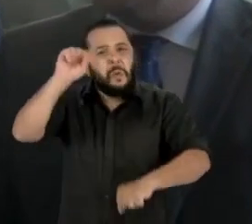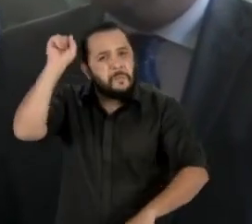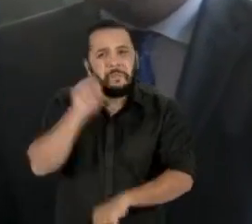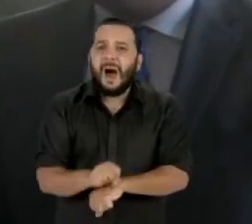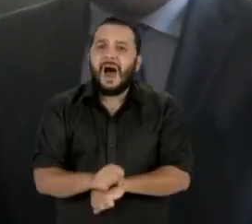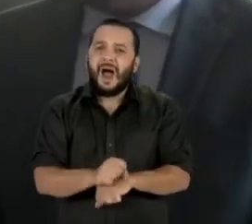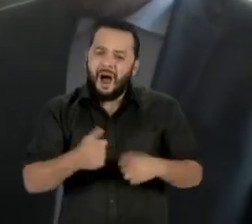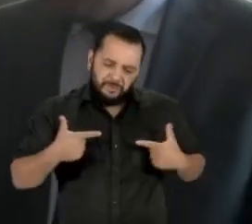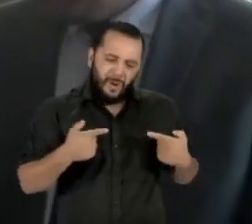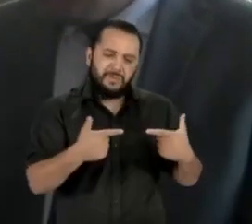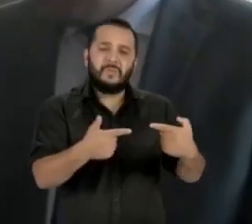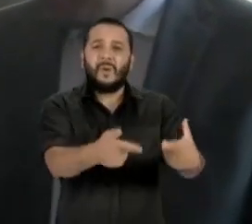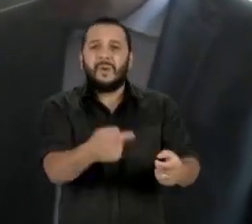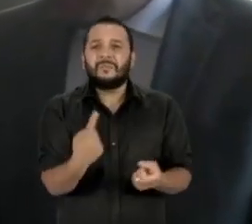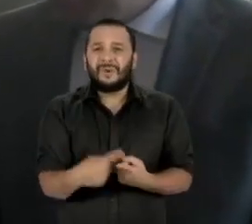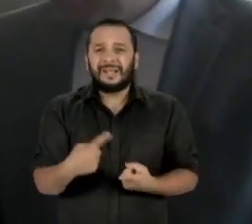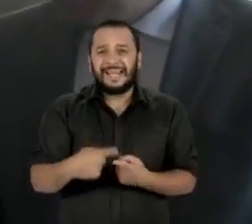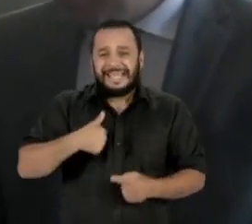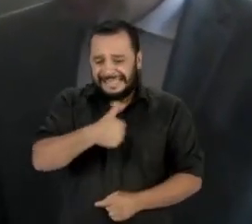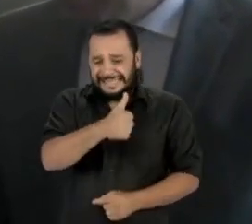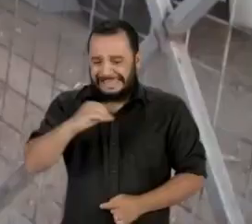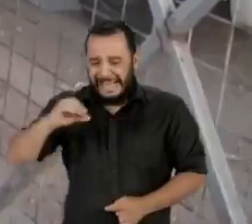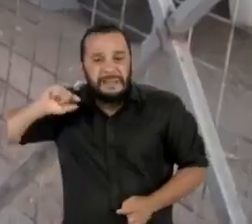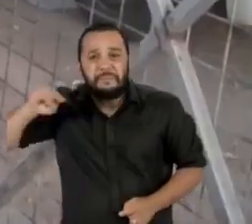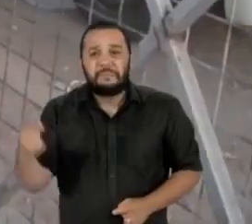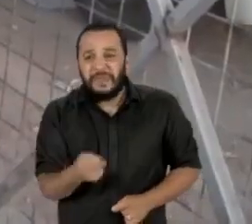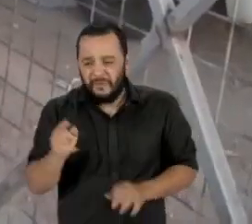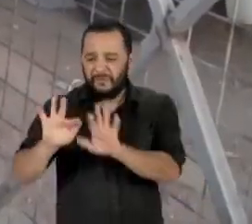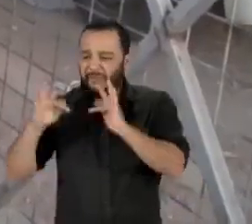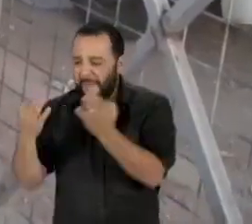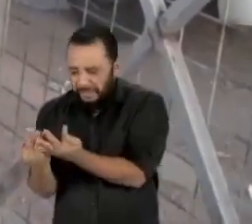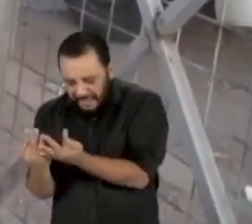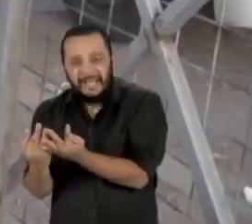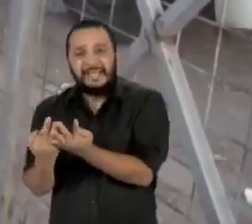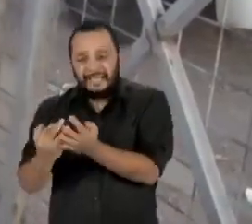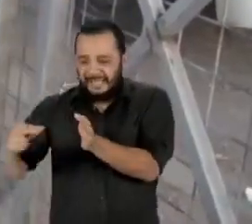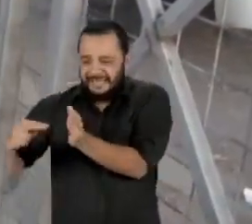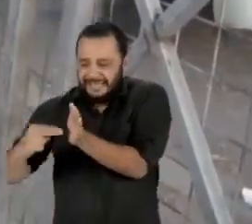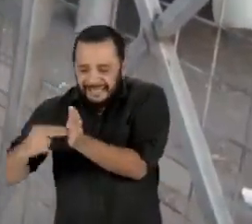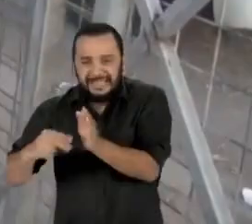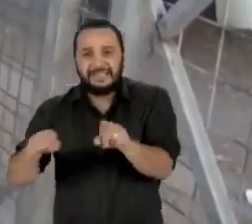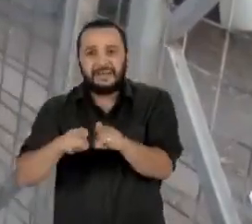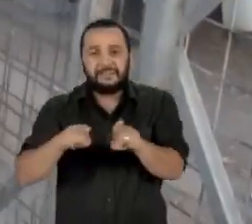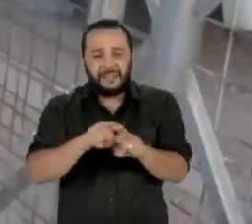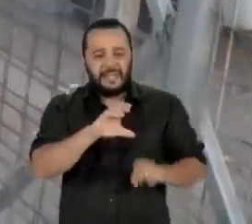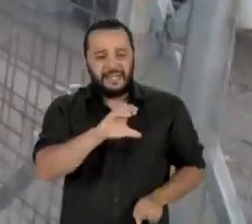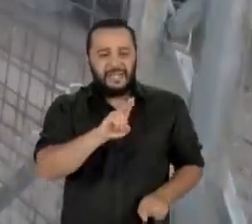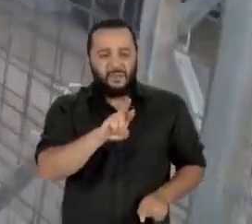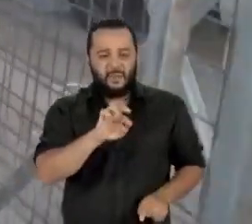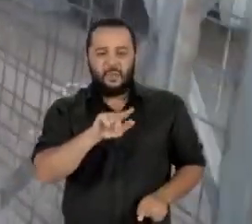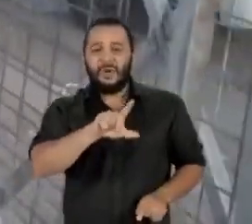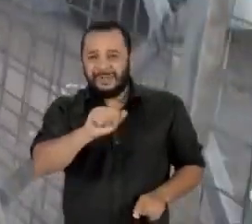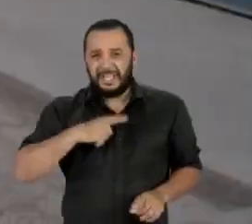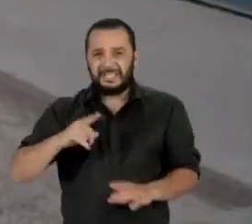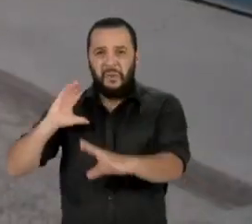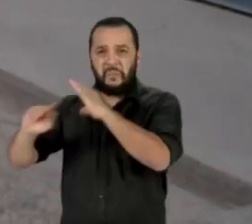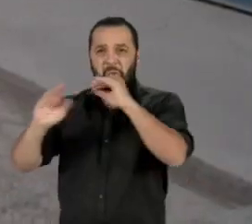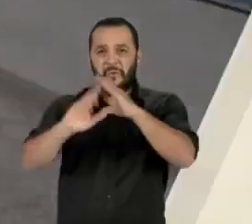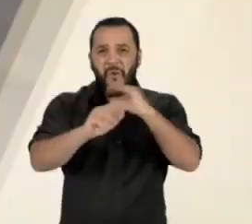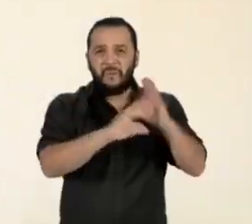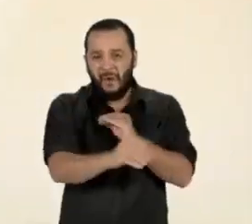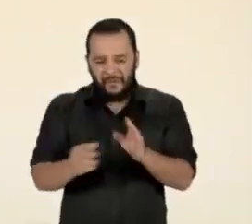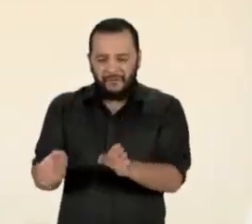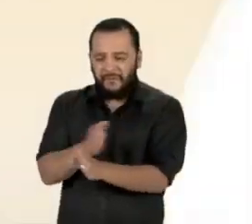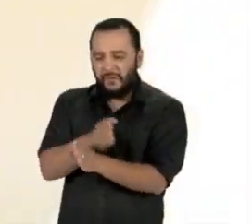combates, enquanto mais de 100 mil famílias sírias e curdas já fugiram para as zonas de segurança e para a fronteira com o Iraque.